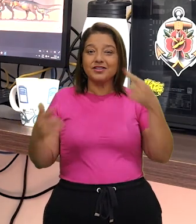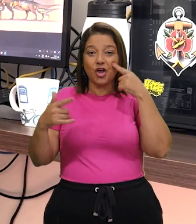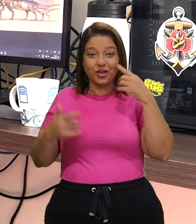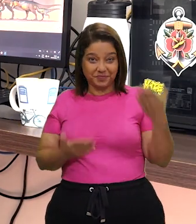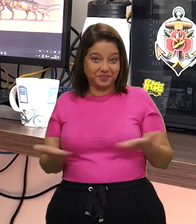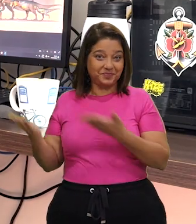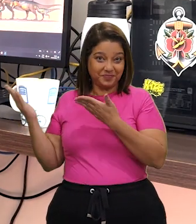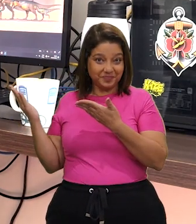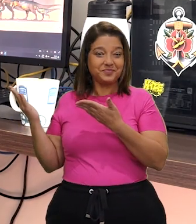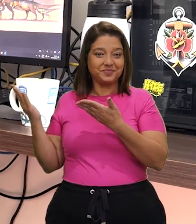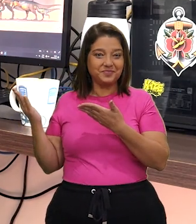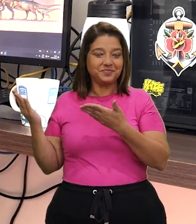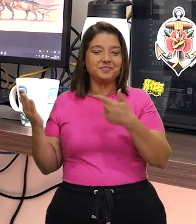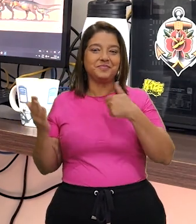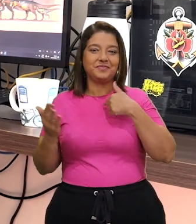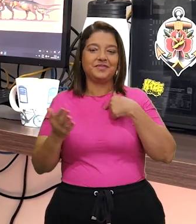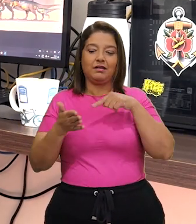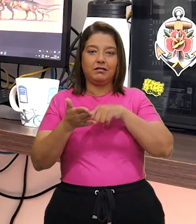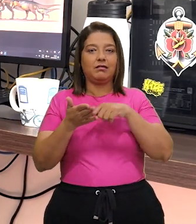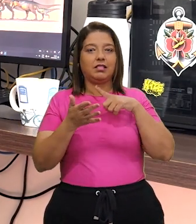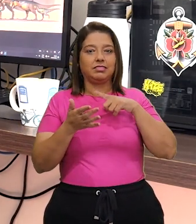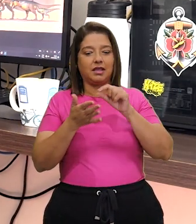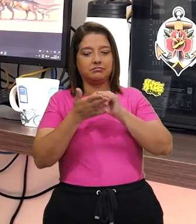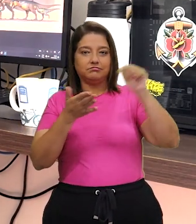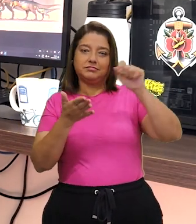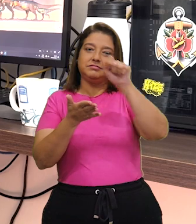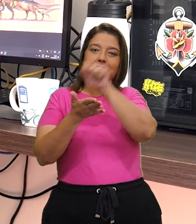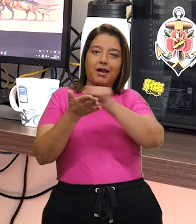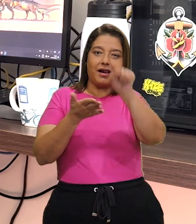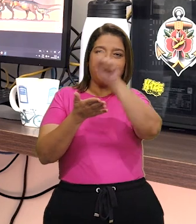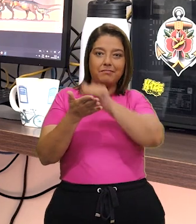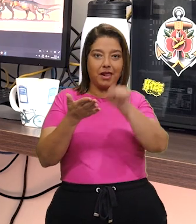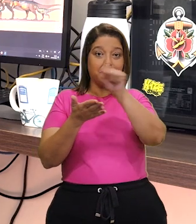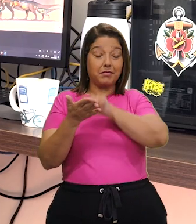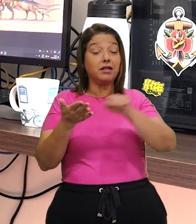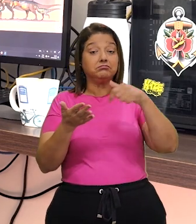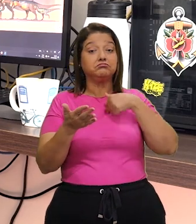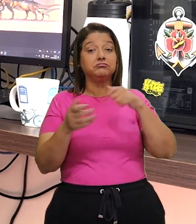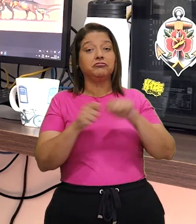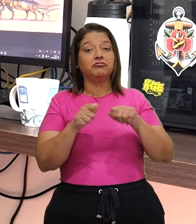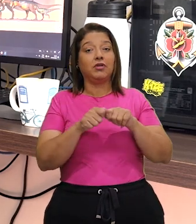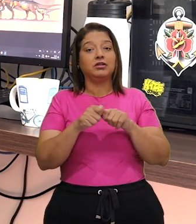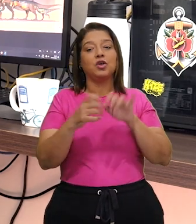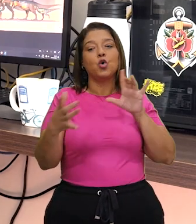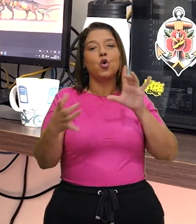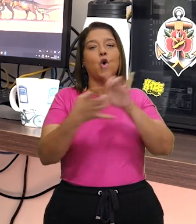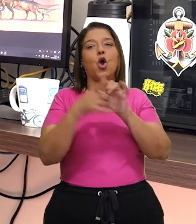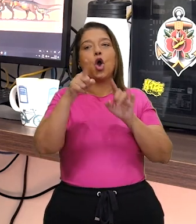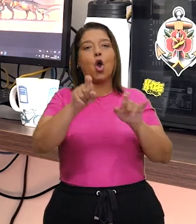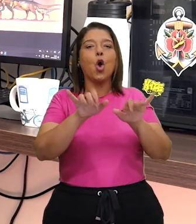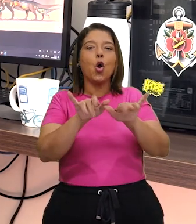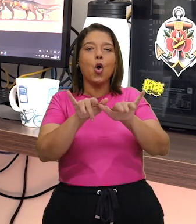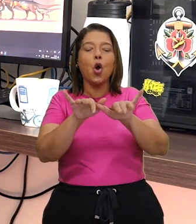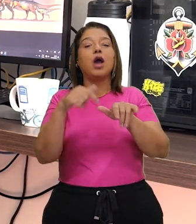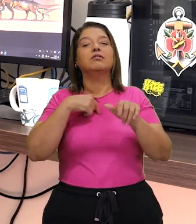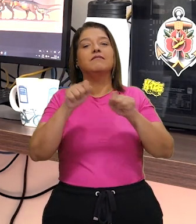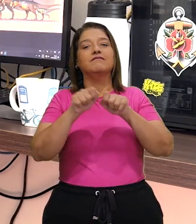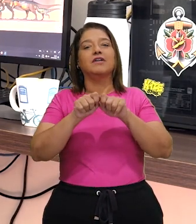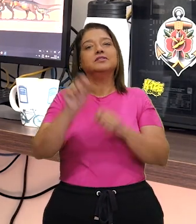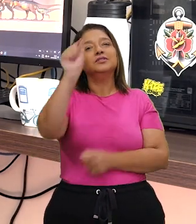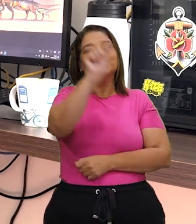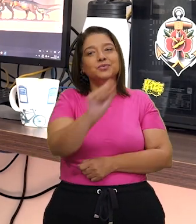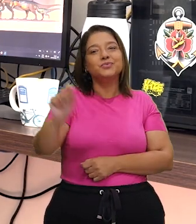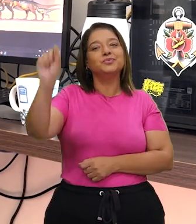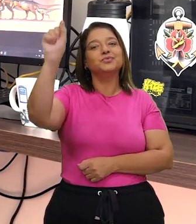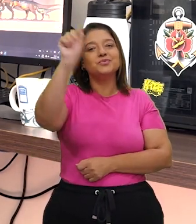Essa é a mesinha ela vem com a caneta aqui a gente conecta no computador e eu vou desenhando aqui por